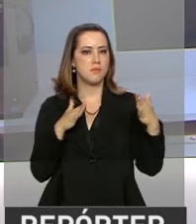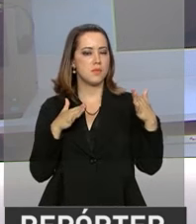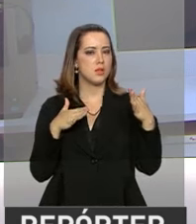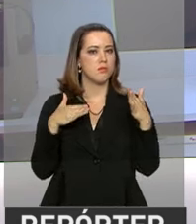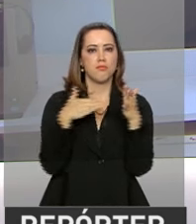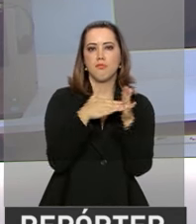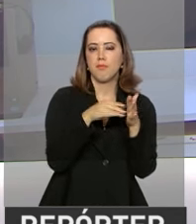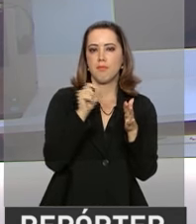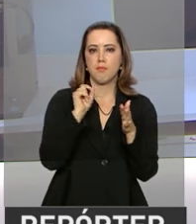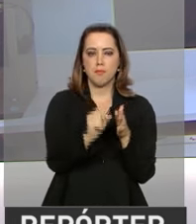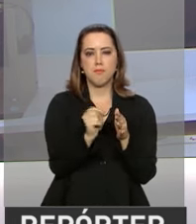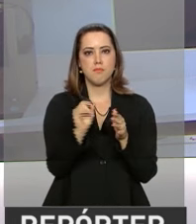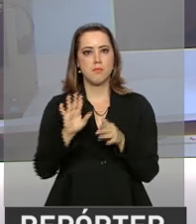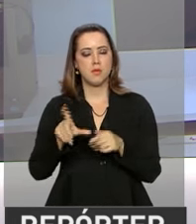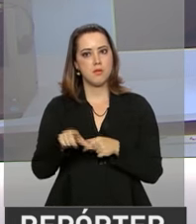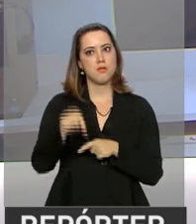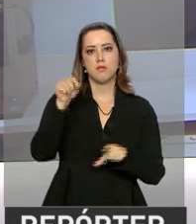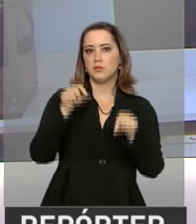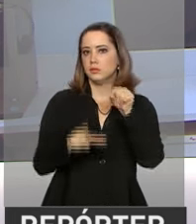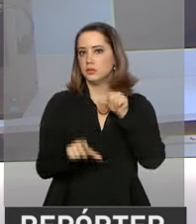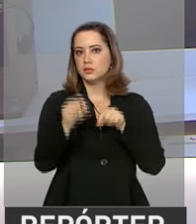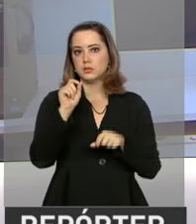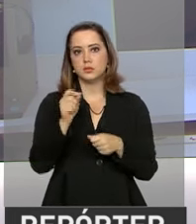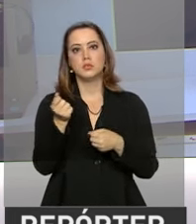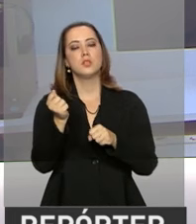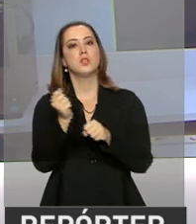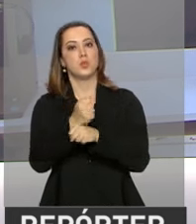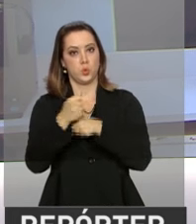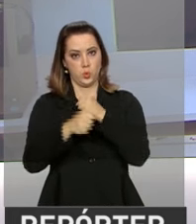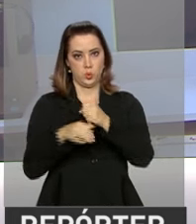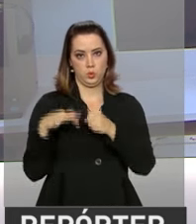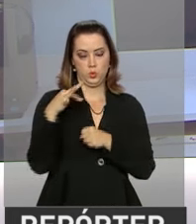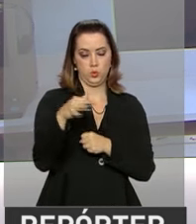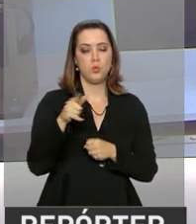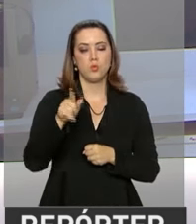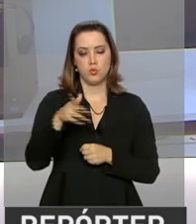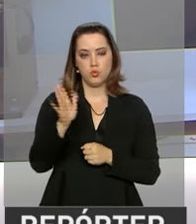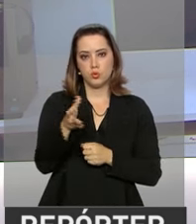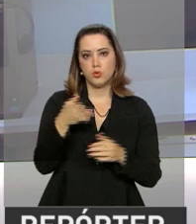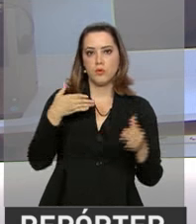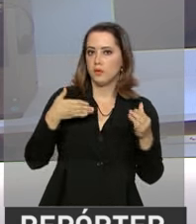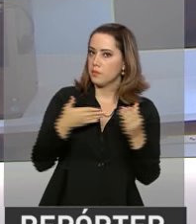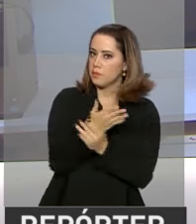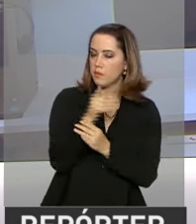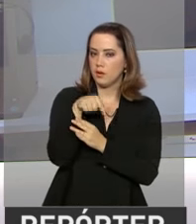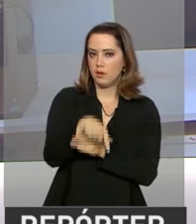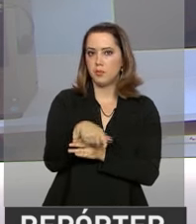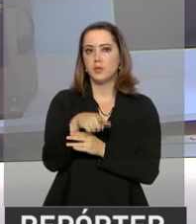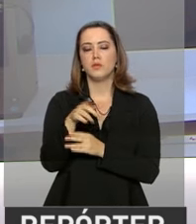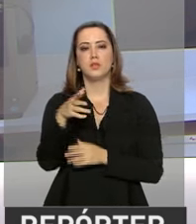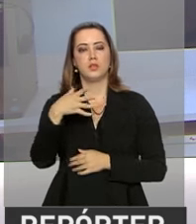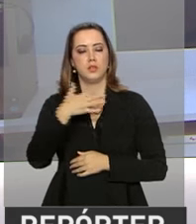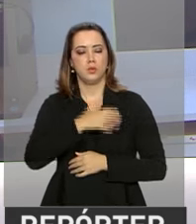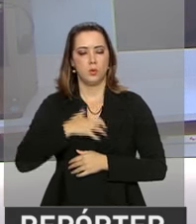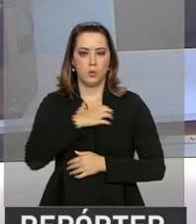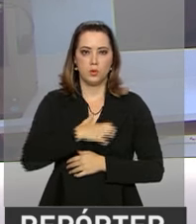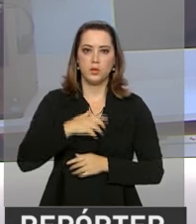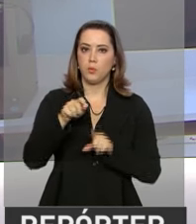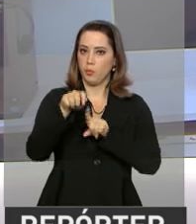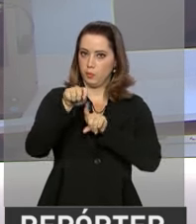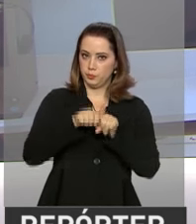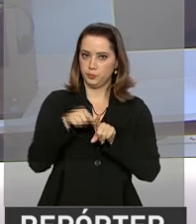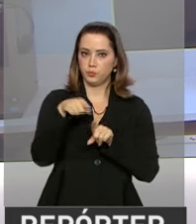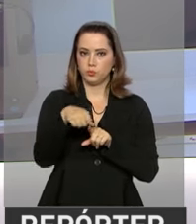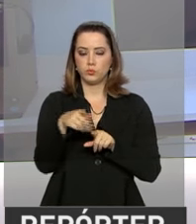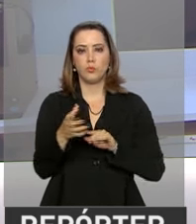prioridades pro exercício financeiro do governo pro ano que vem, deve ser aprovada em agosto. O líder do governo na Câmara explicou os